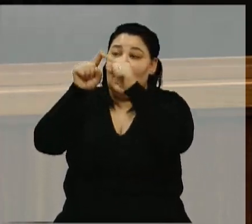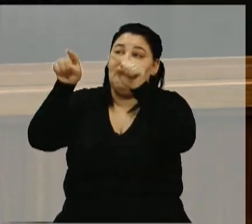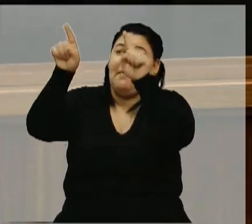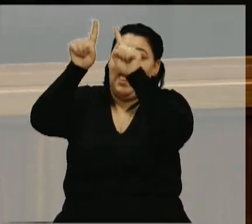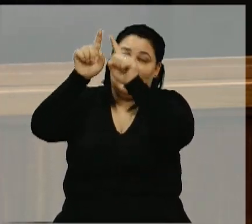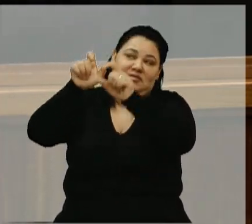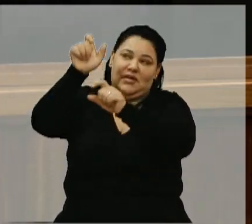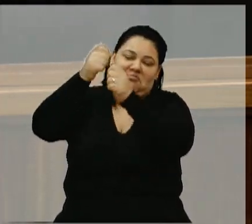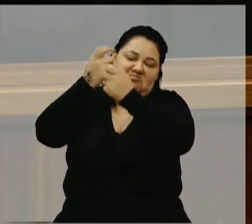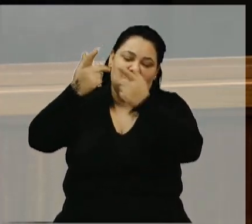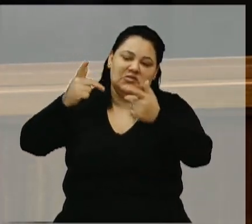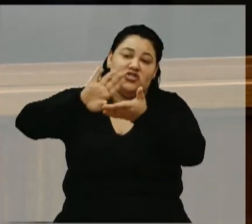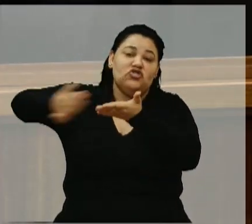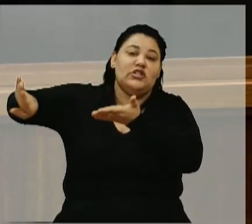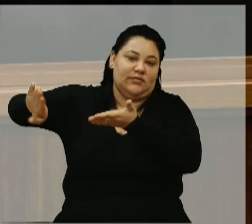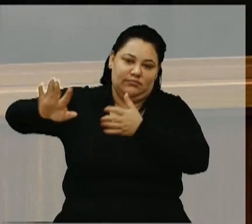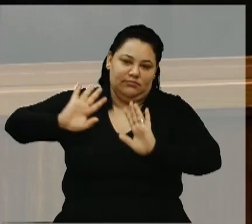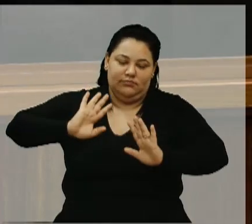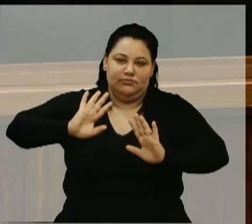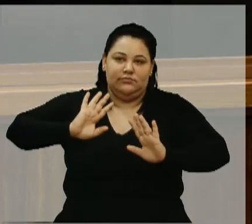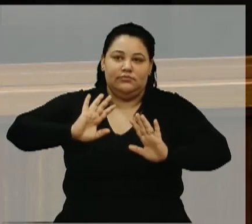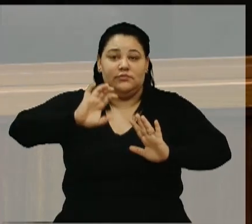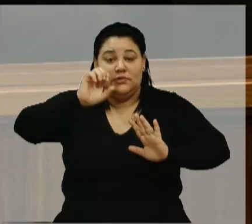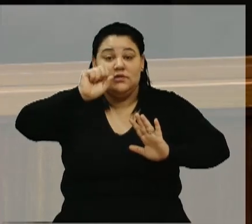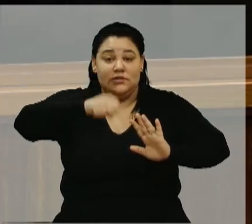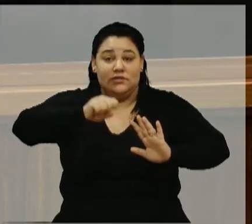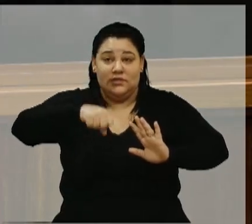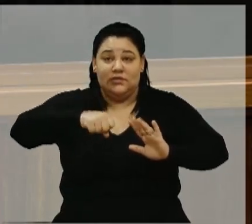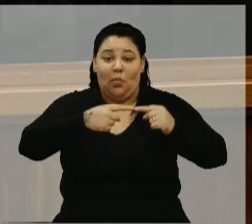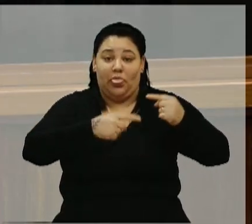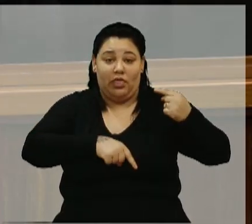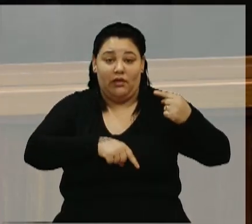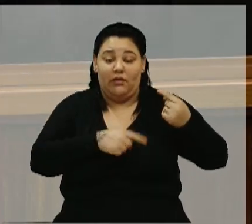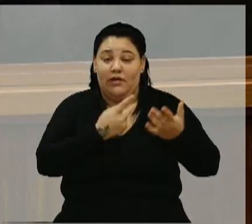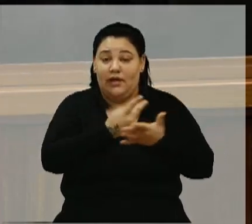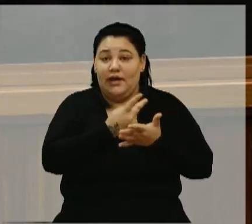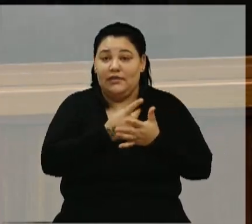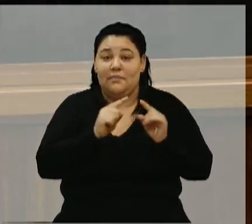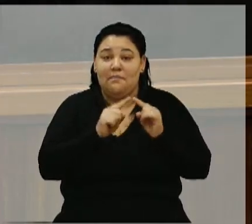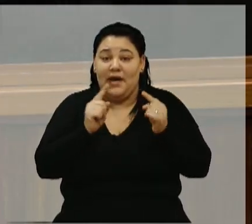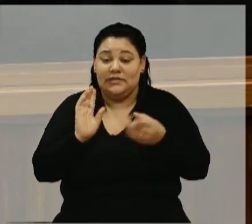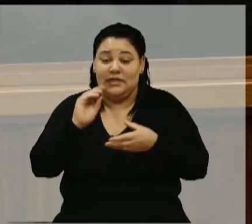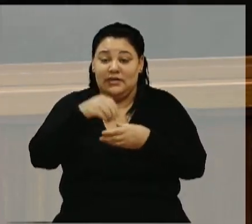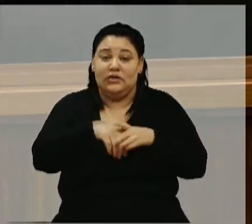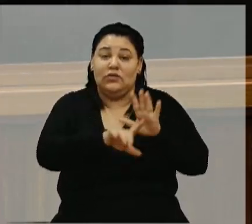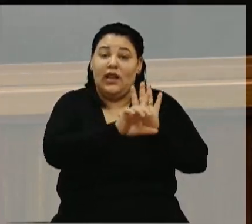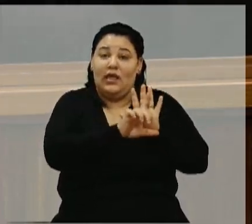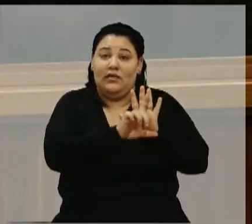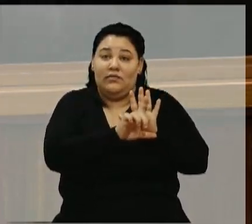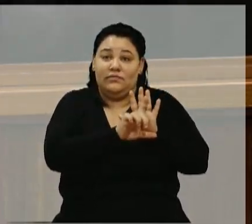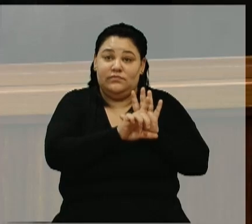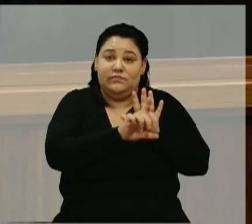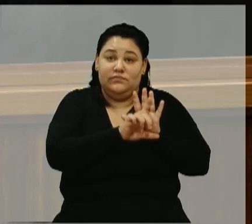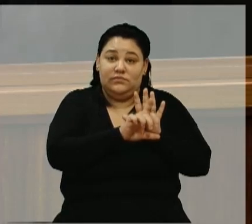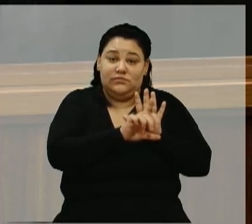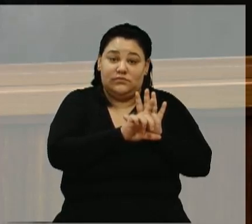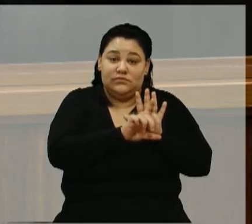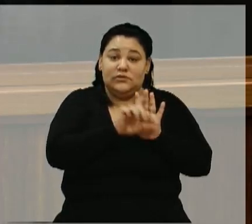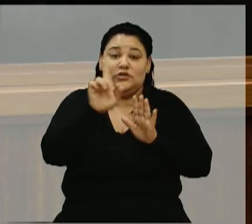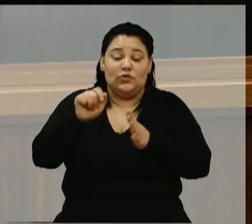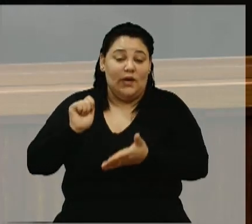retirada. Sim, com essa informalidade, mas isso está dentro da lei. Isto é o